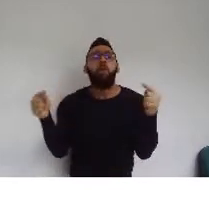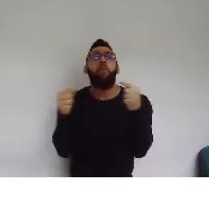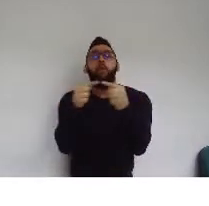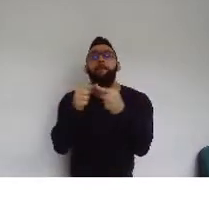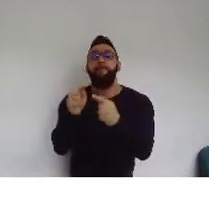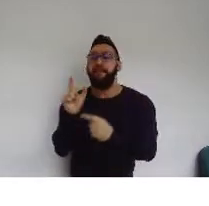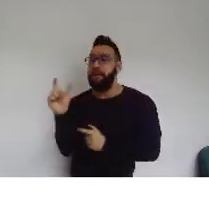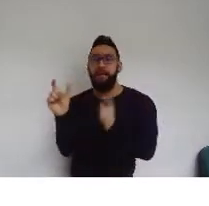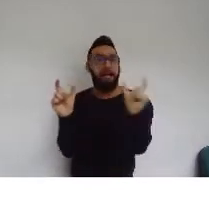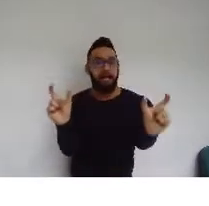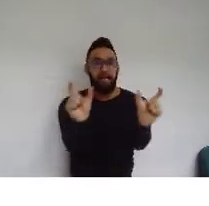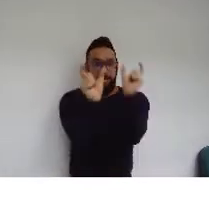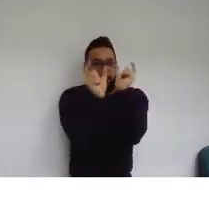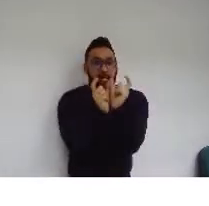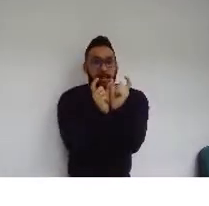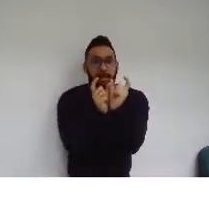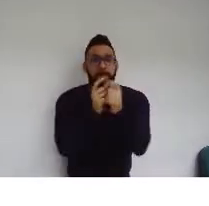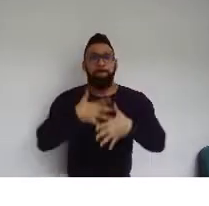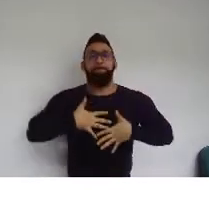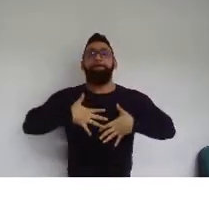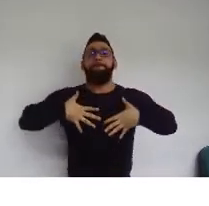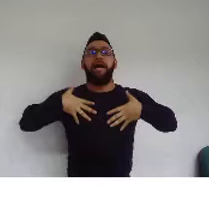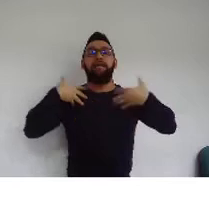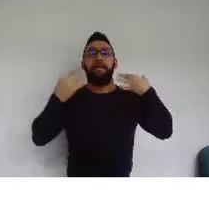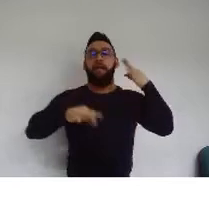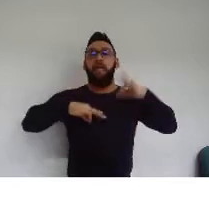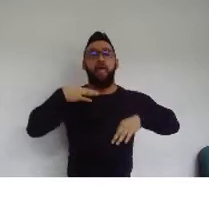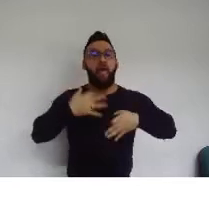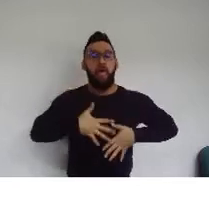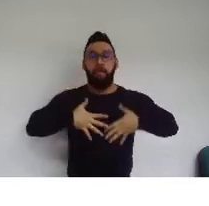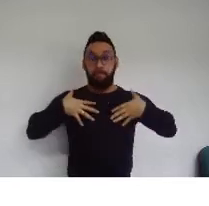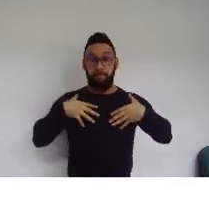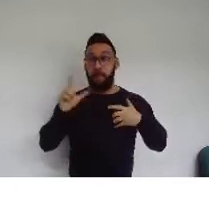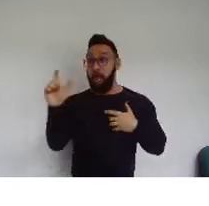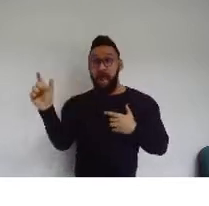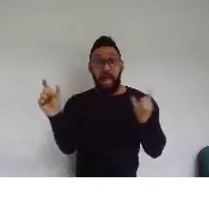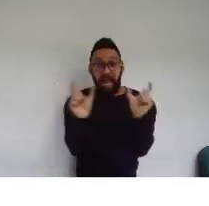a amálgama de signos, ou essa assemblagem de signos,